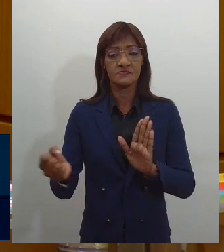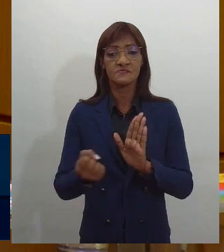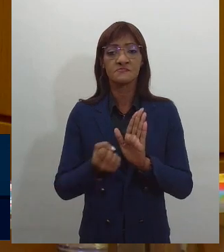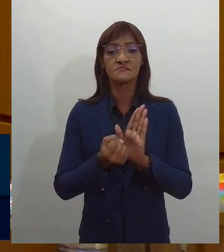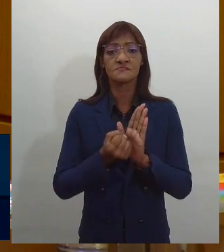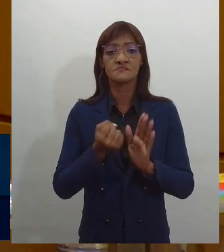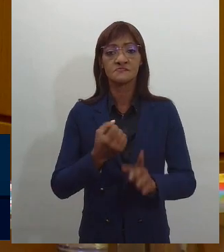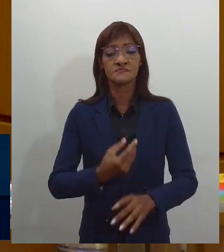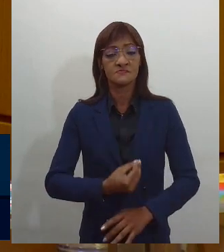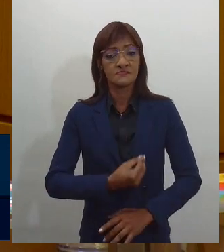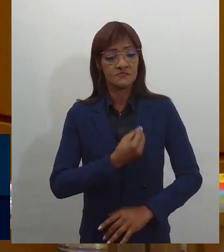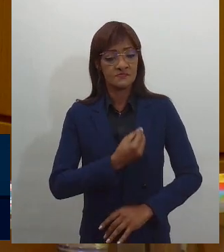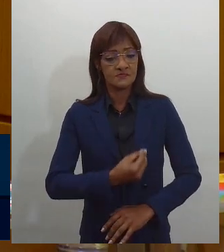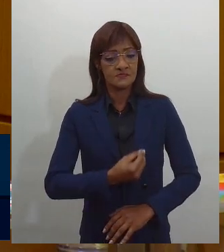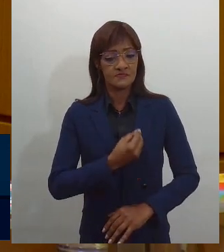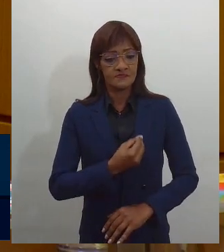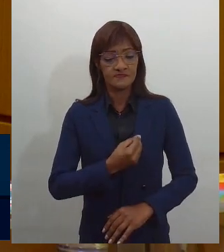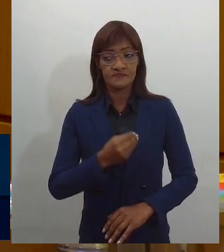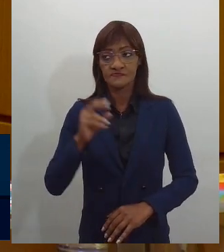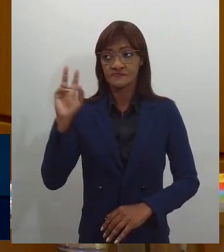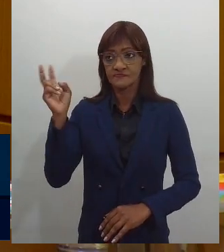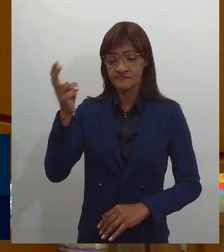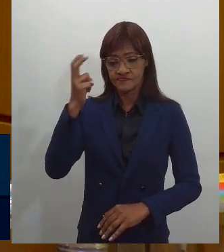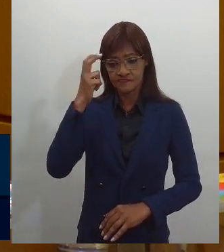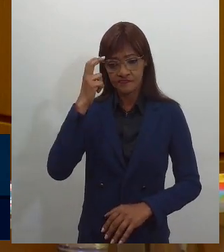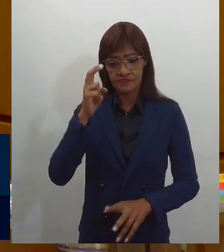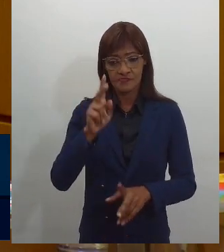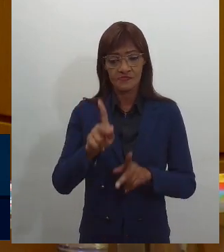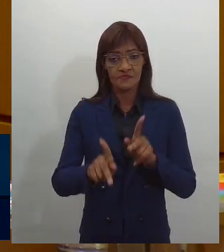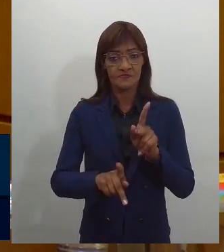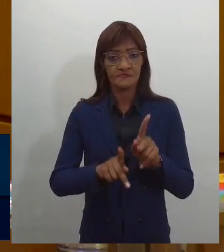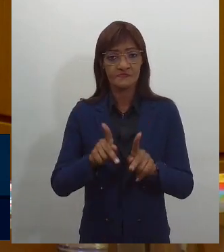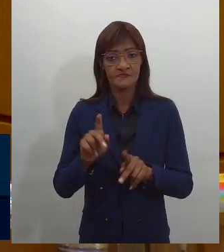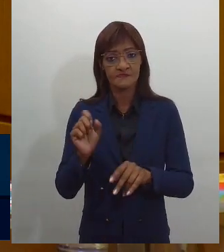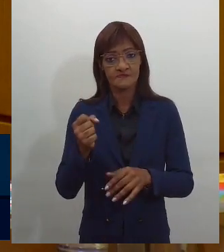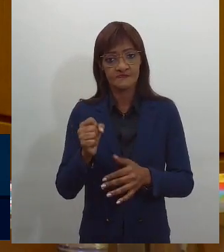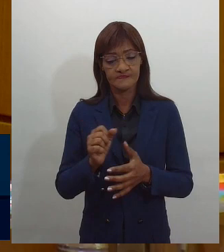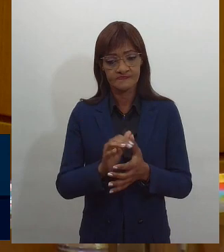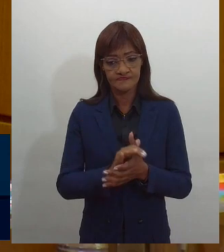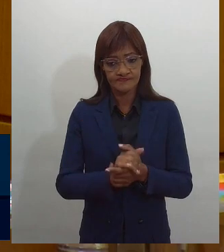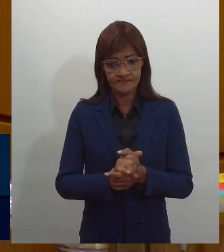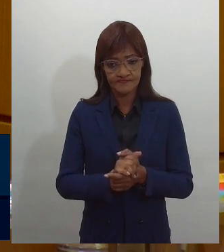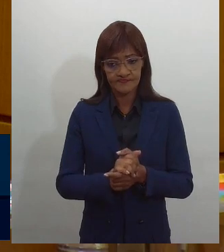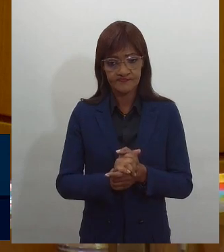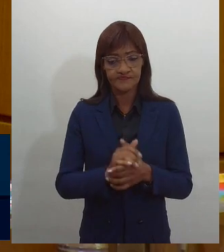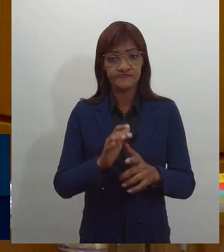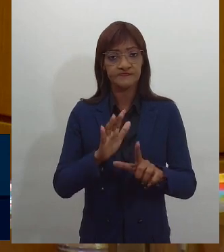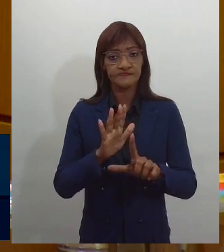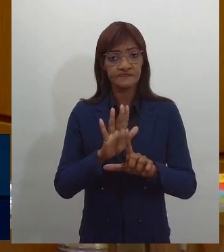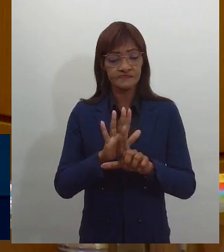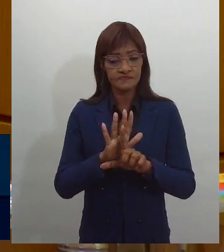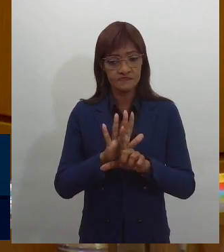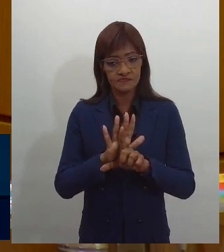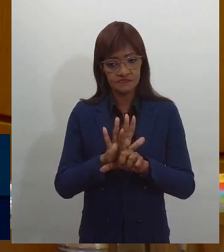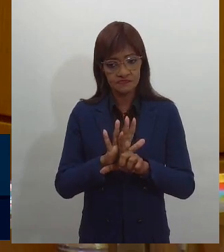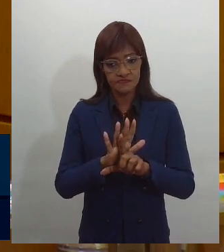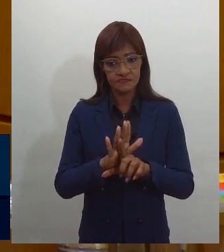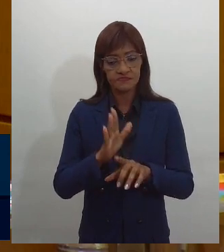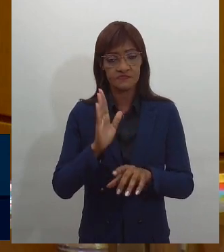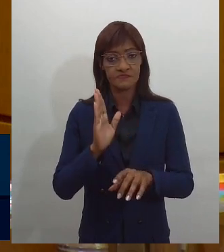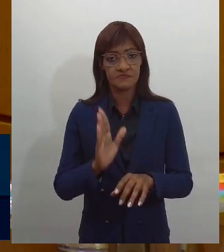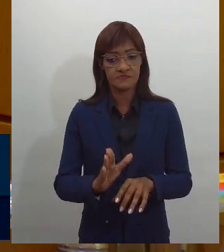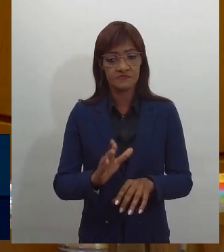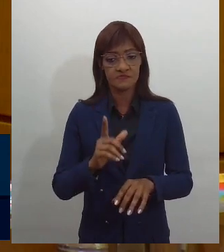da Cultura Popular Sergipana, a Lei dos e das Mestras,